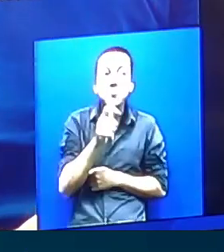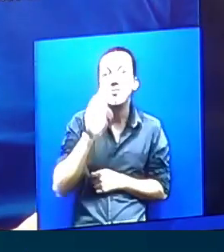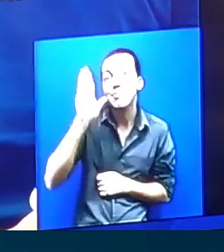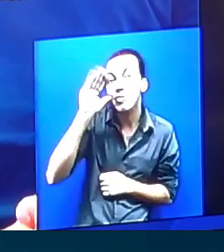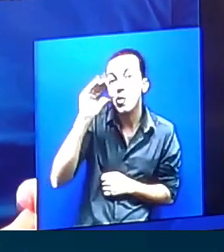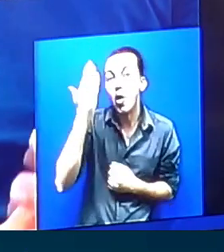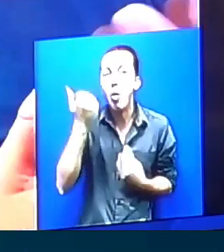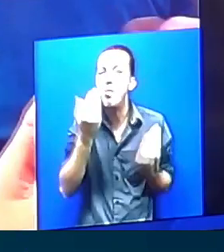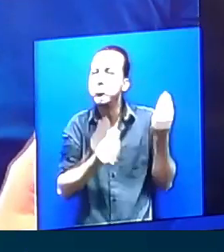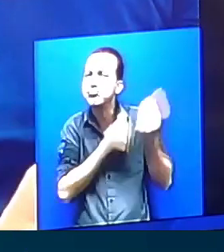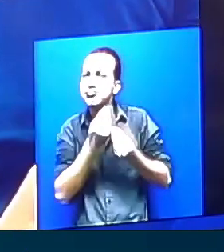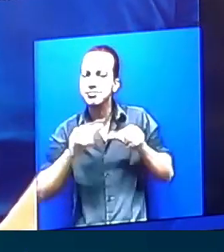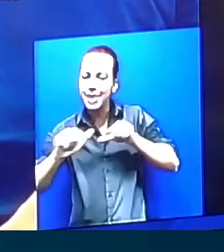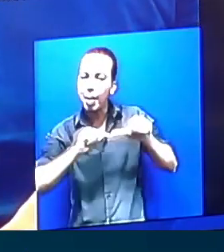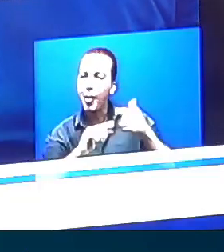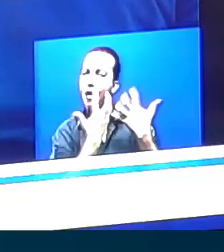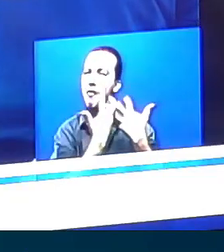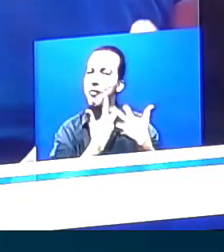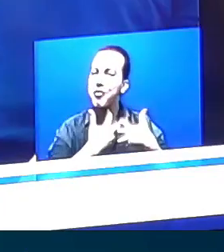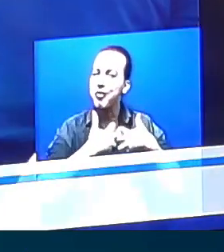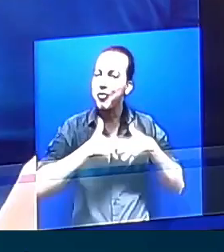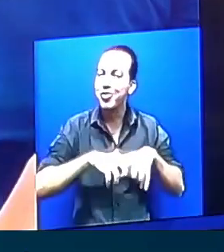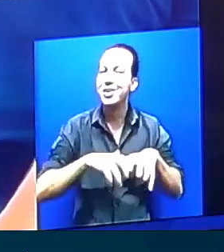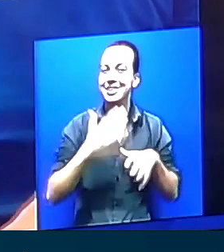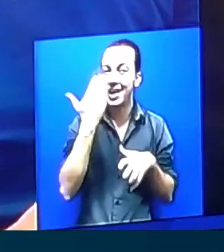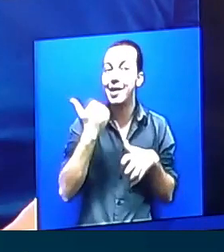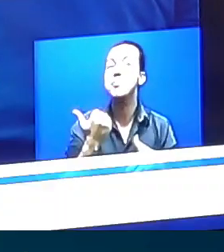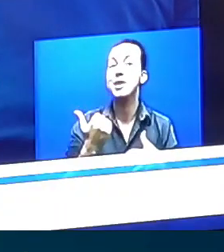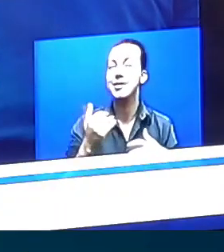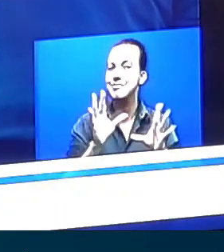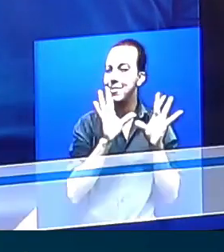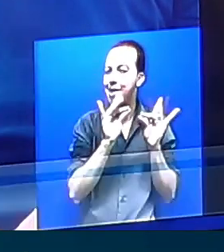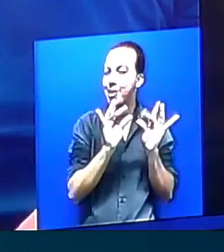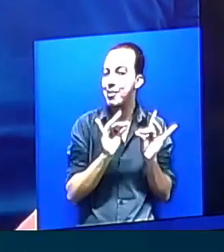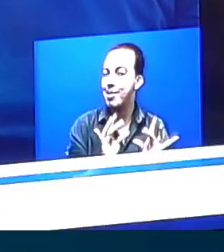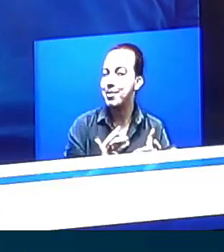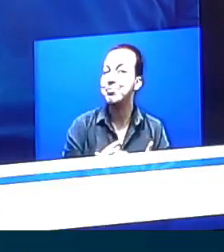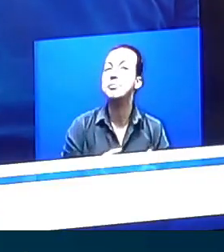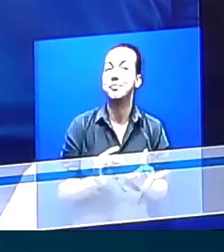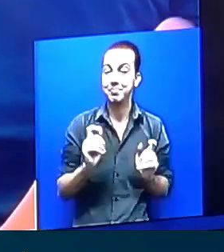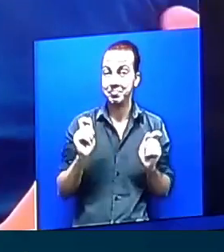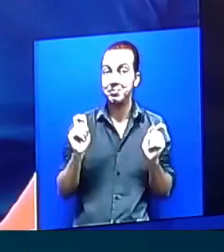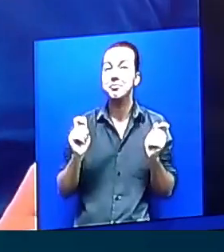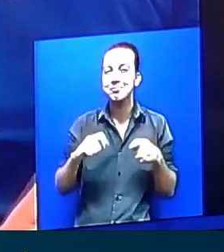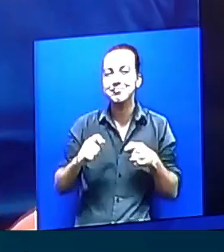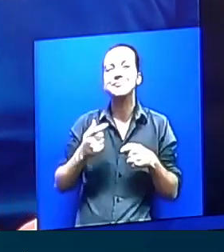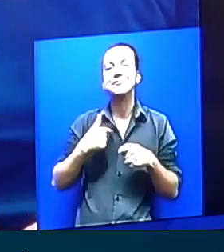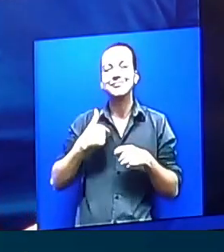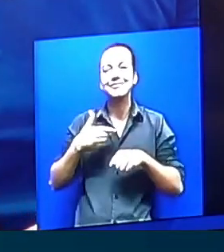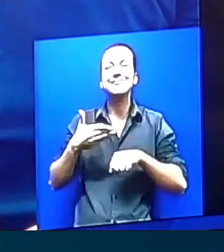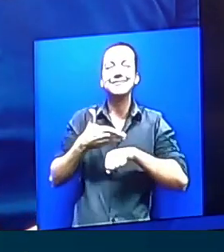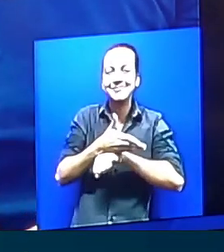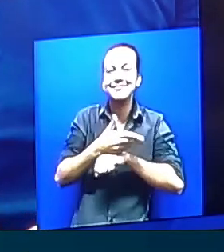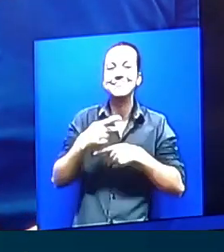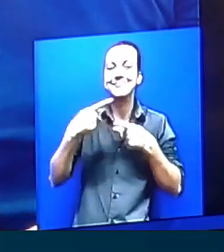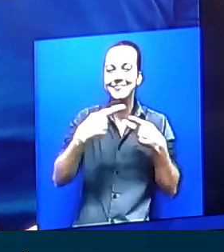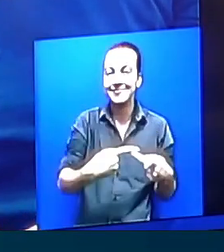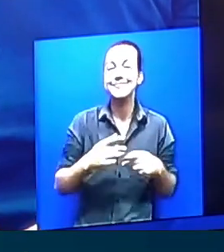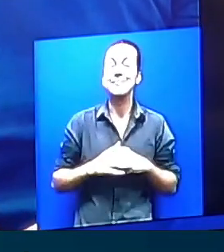pode conhecer como a gente trabalha, se interar um pouquinho mais aí de como é o funcionamento mesmo do